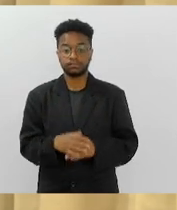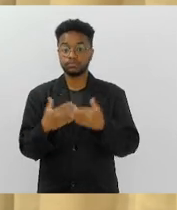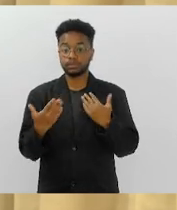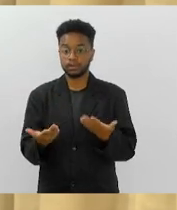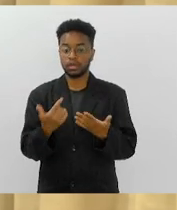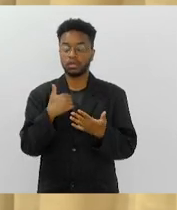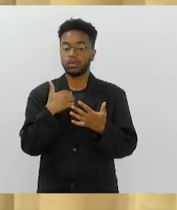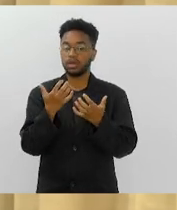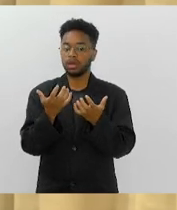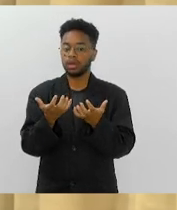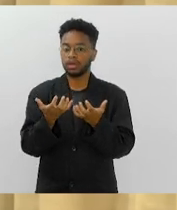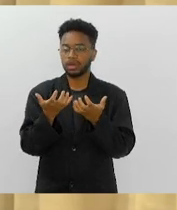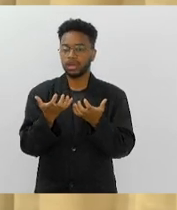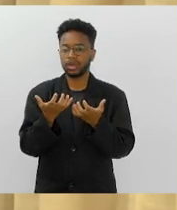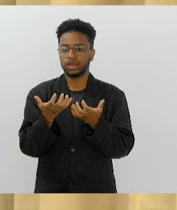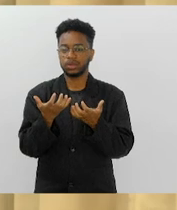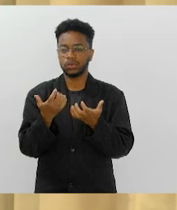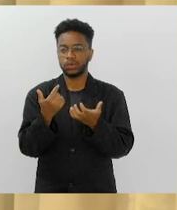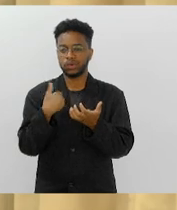eu tentei que fazer